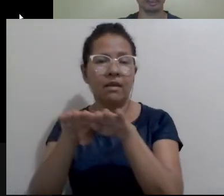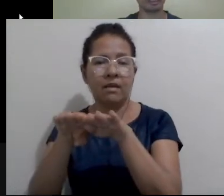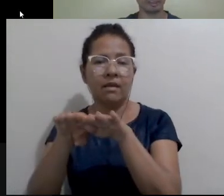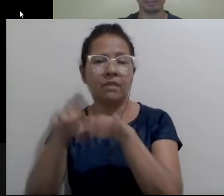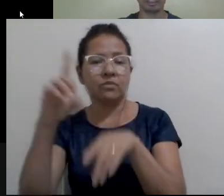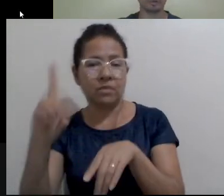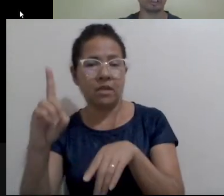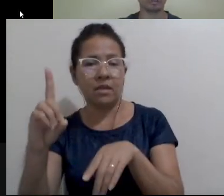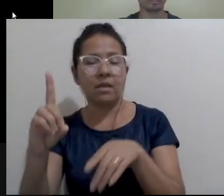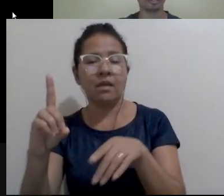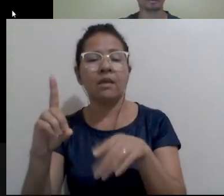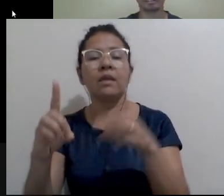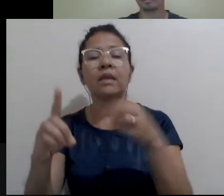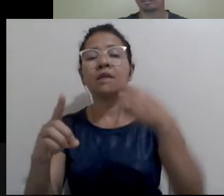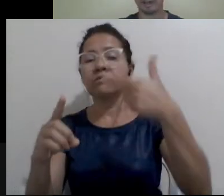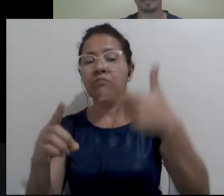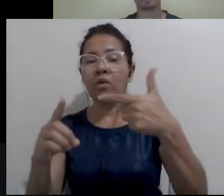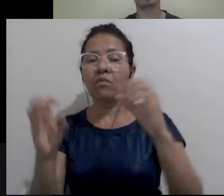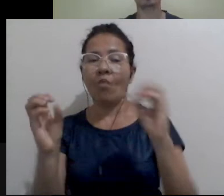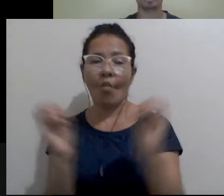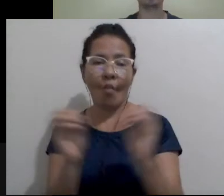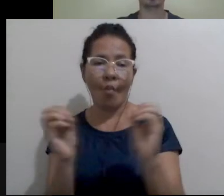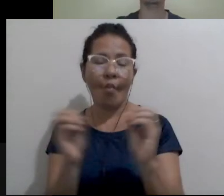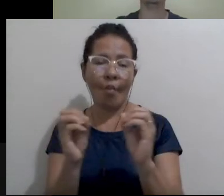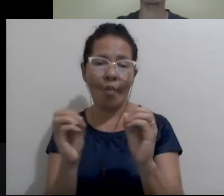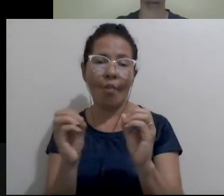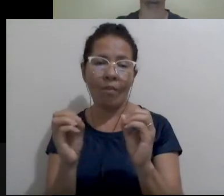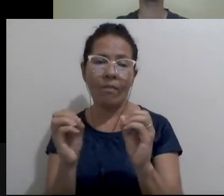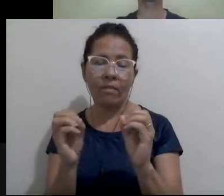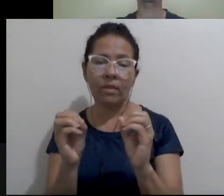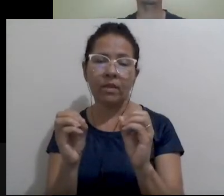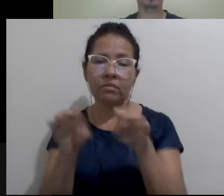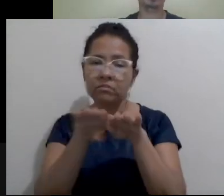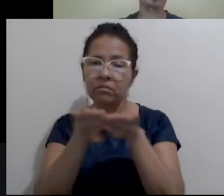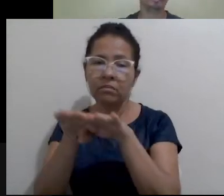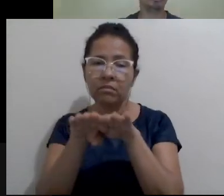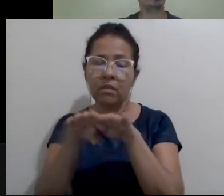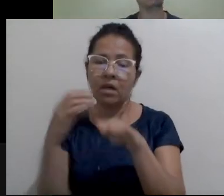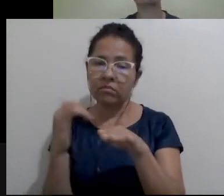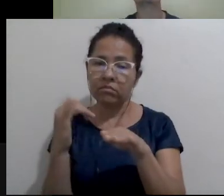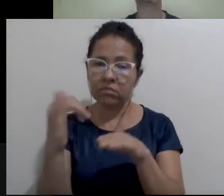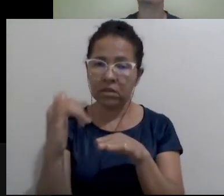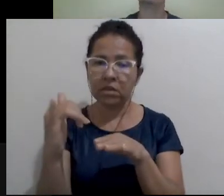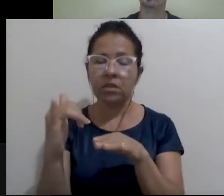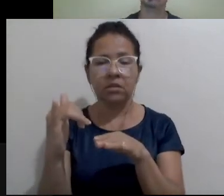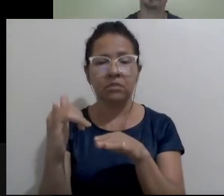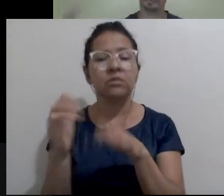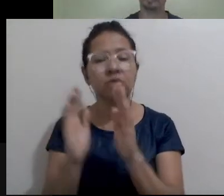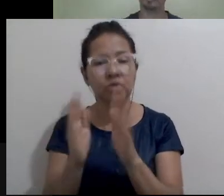D e 2 orbitais vazios, tá? No estado ativado, ou seja, pareamento eletrônico, como nós